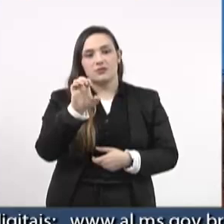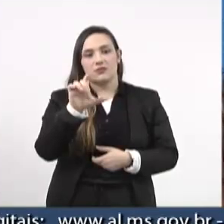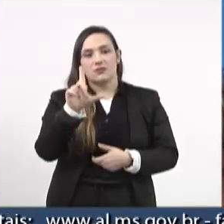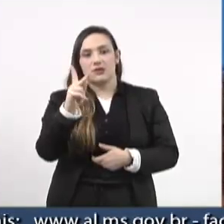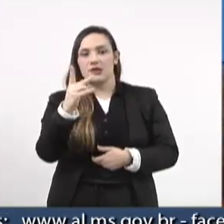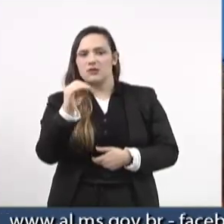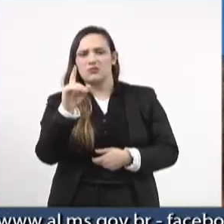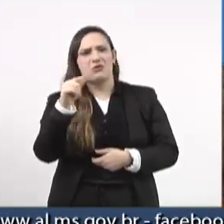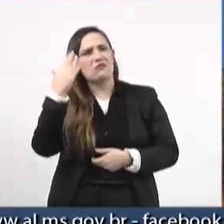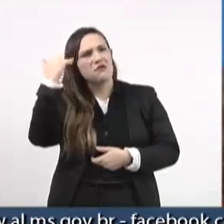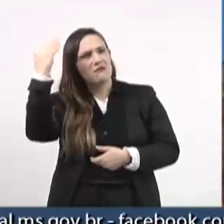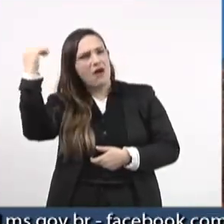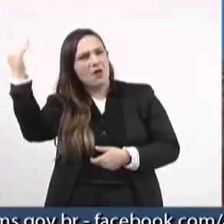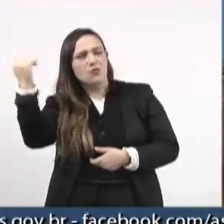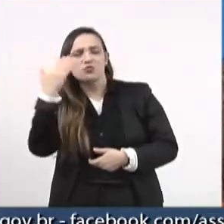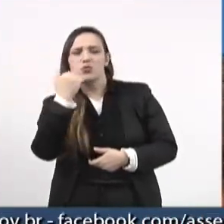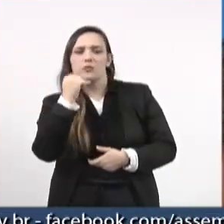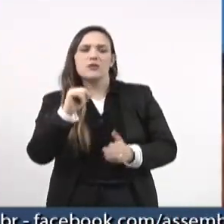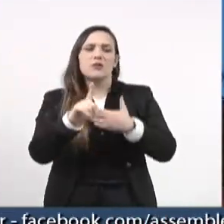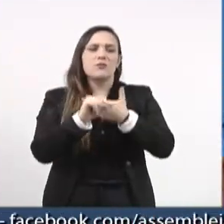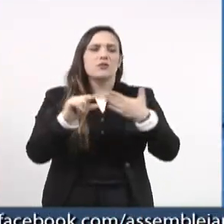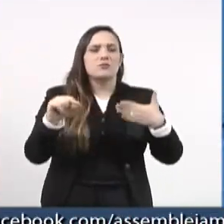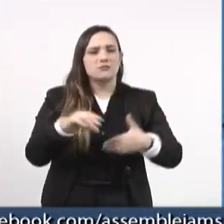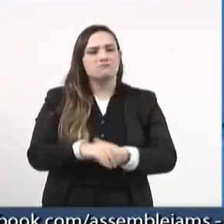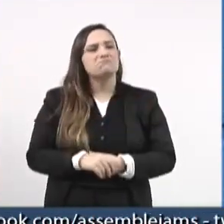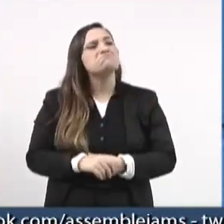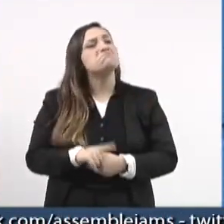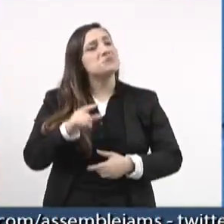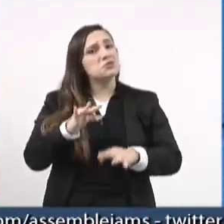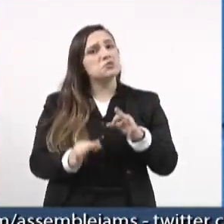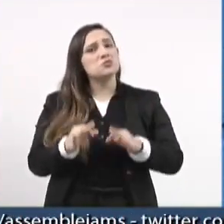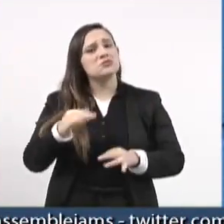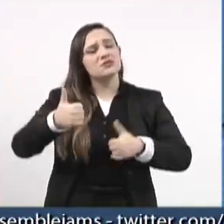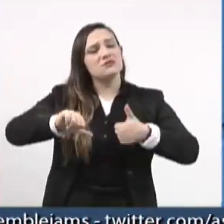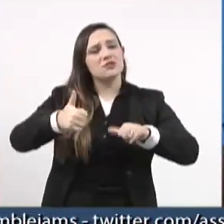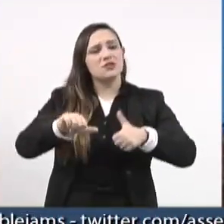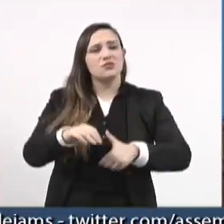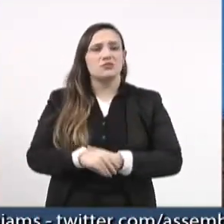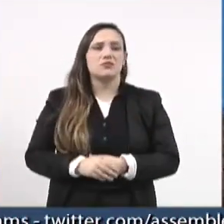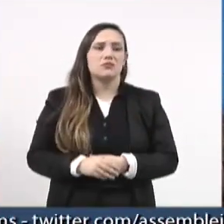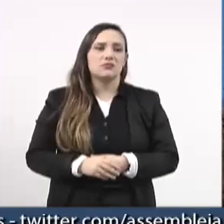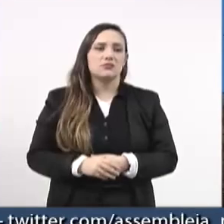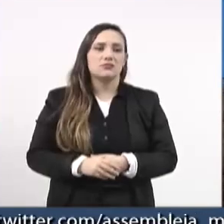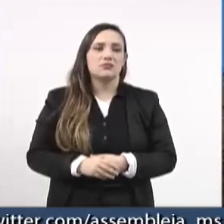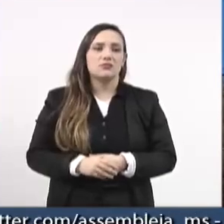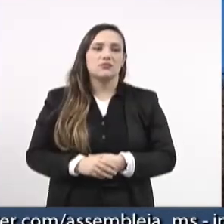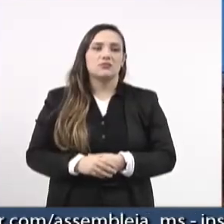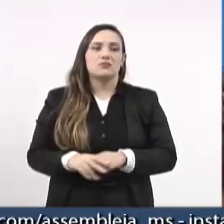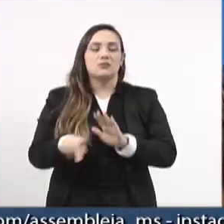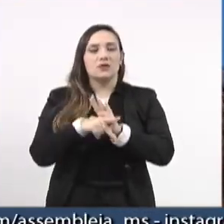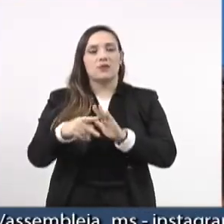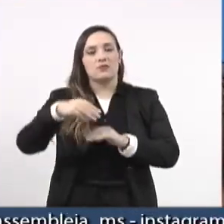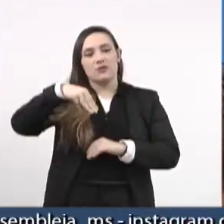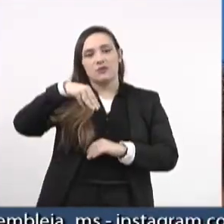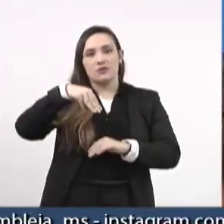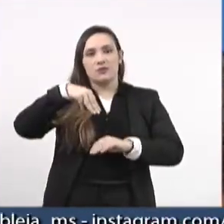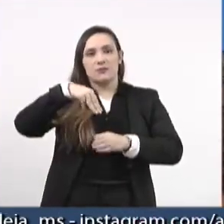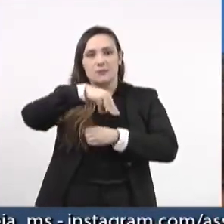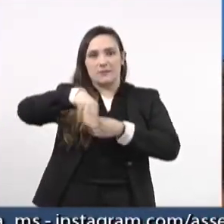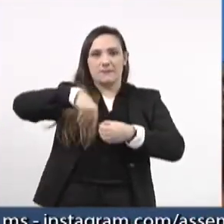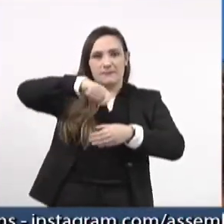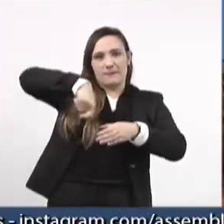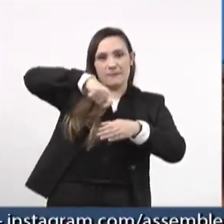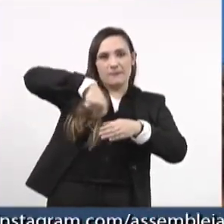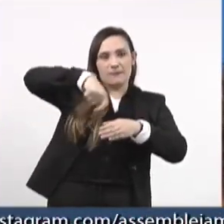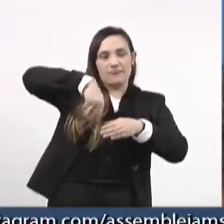culinária pantaneira, pela sua participação como jurado convidado no famoso programa televisivo MasterChef, exibido ontem, 13